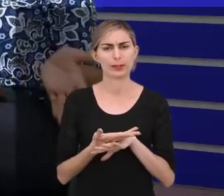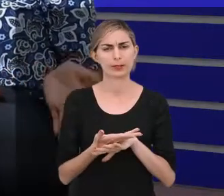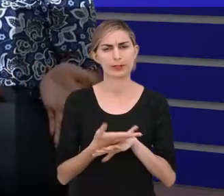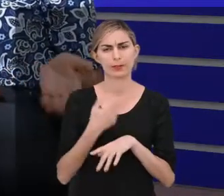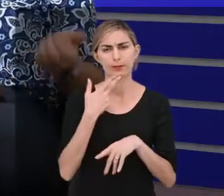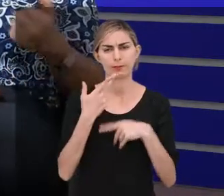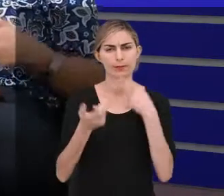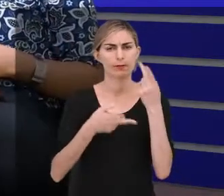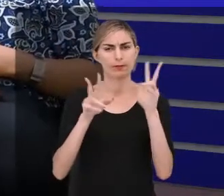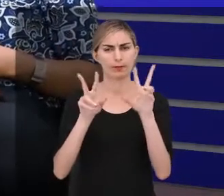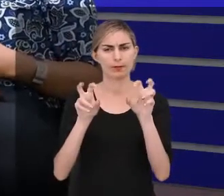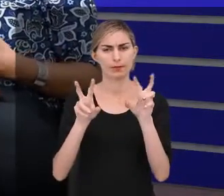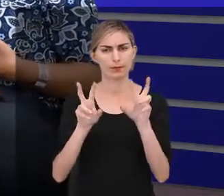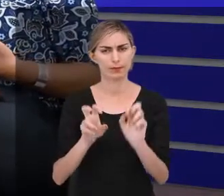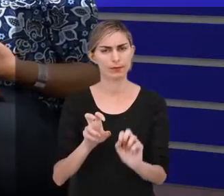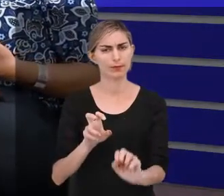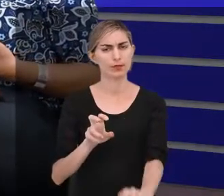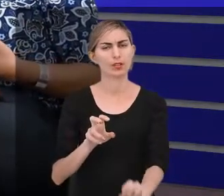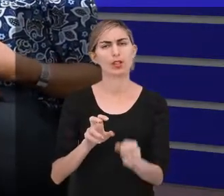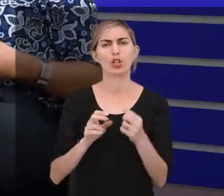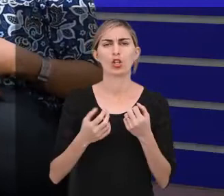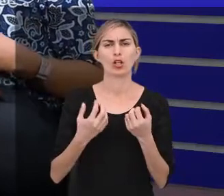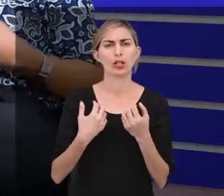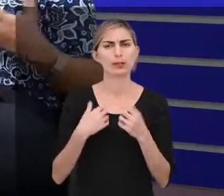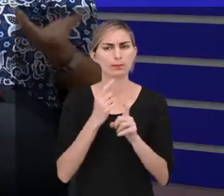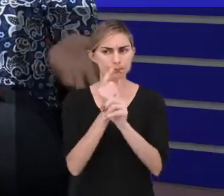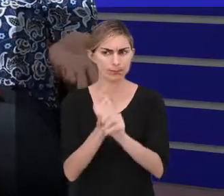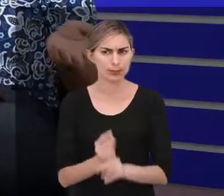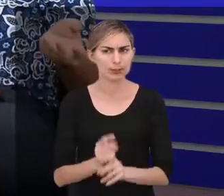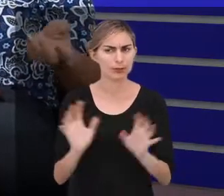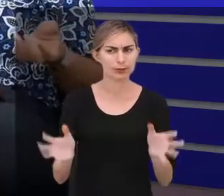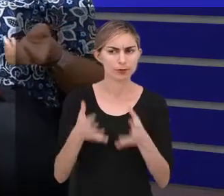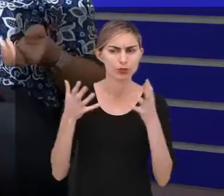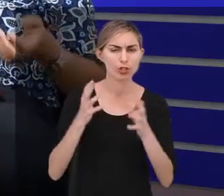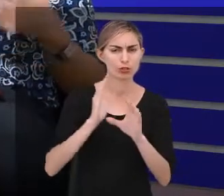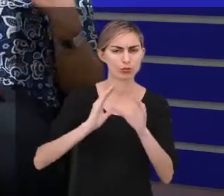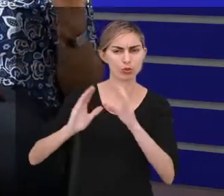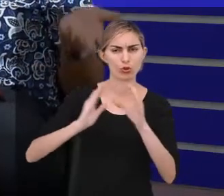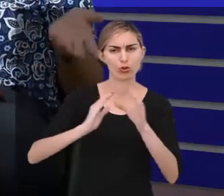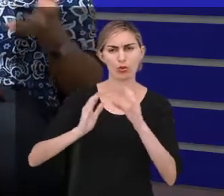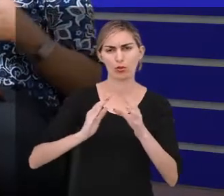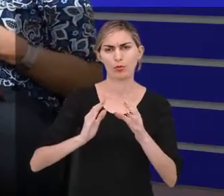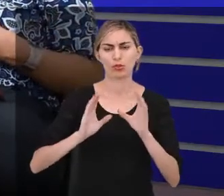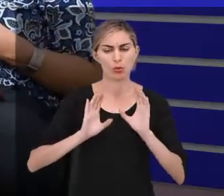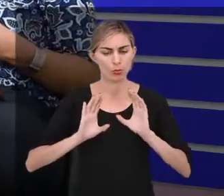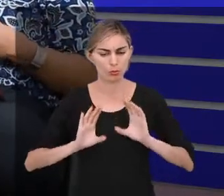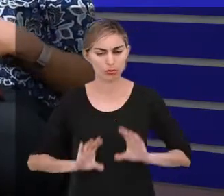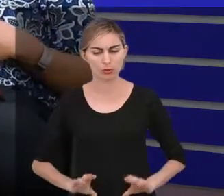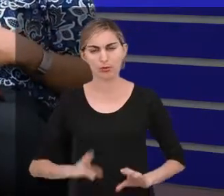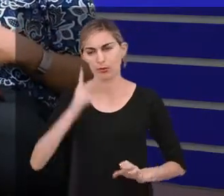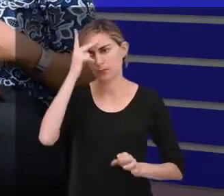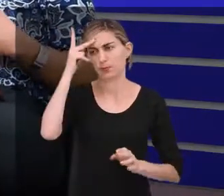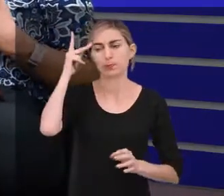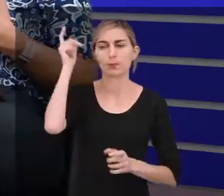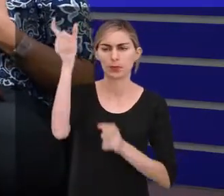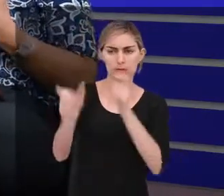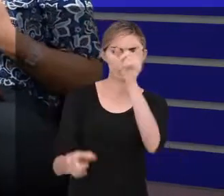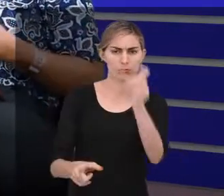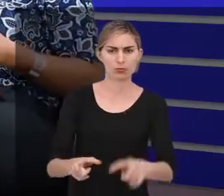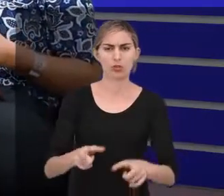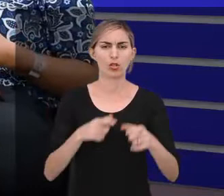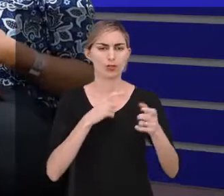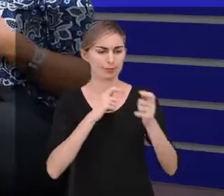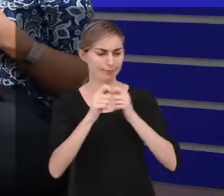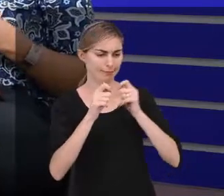que fala do assunto de identificar influências da comunicação no comportamento das pessoas. Para isso eu vou contar com